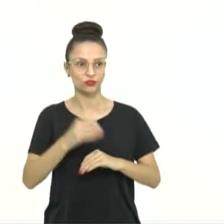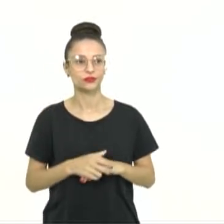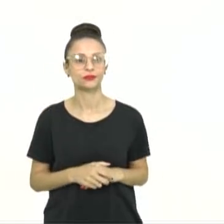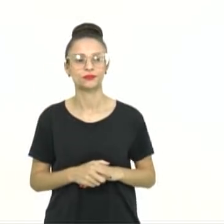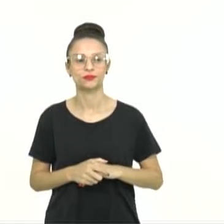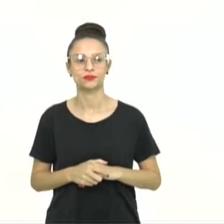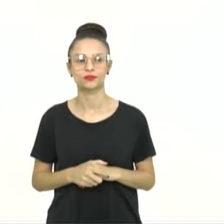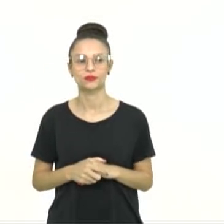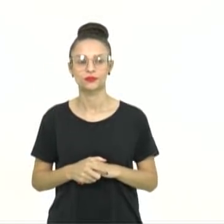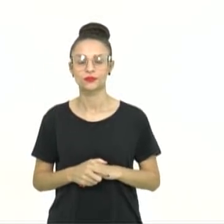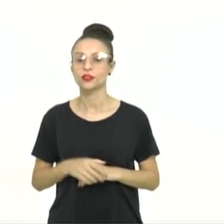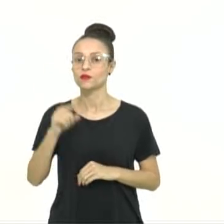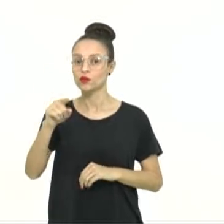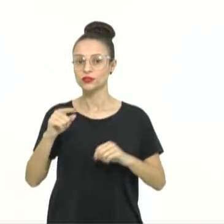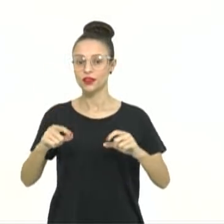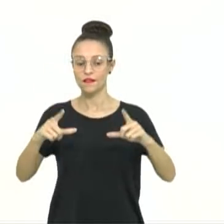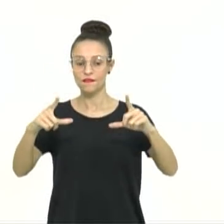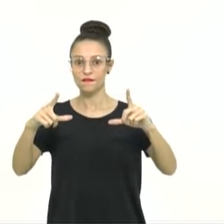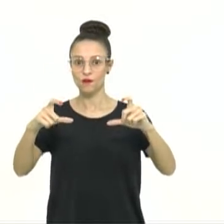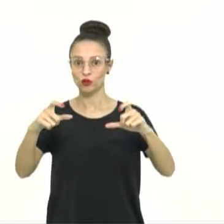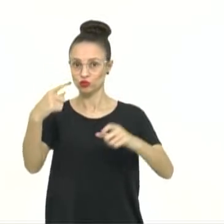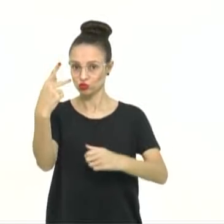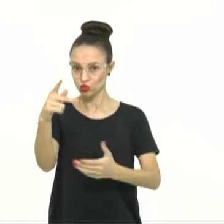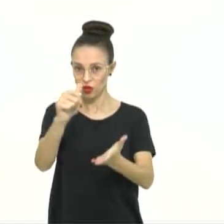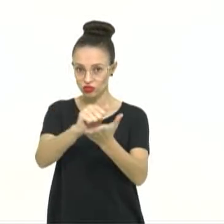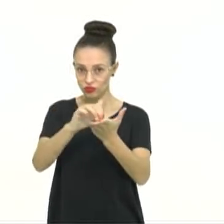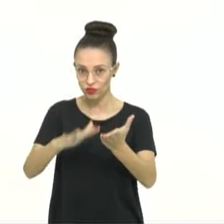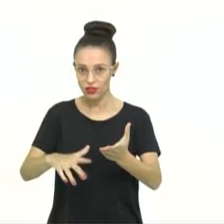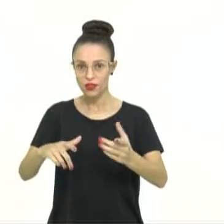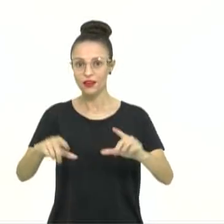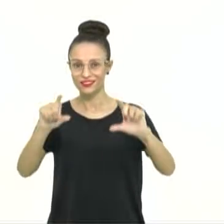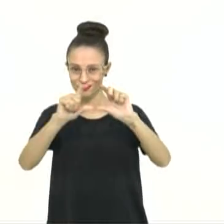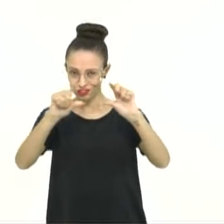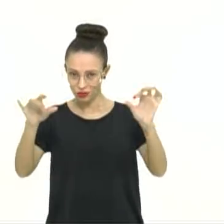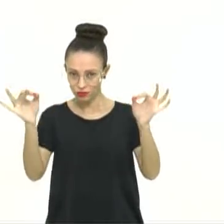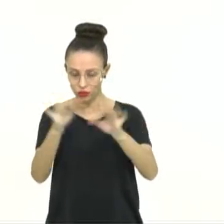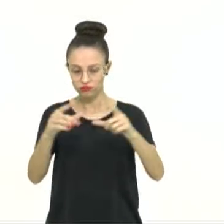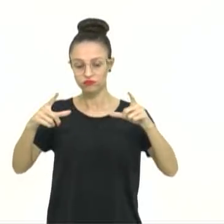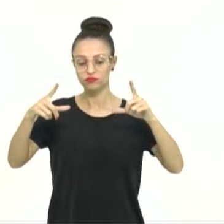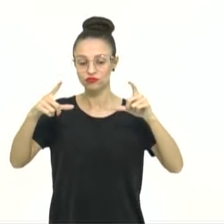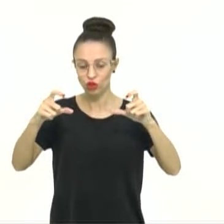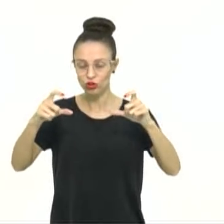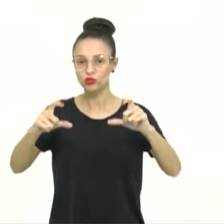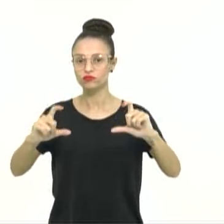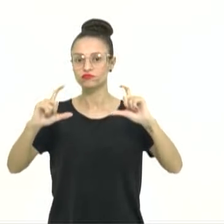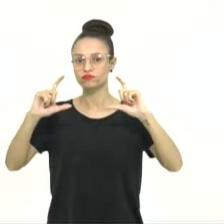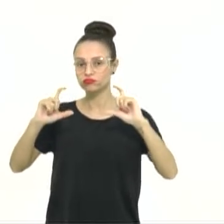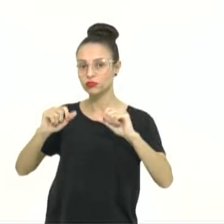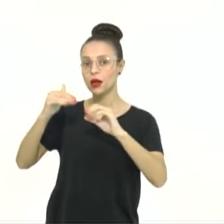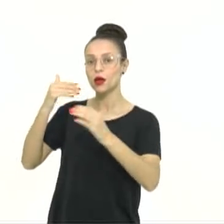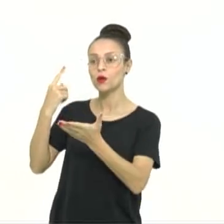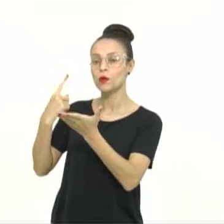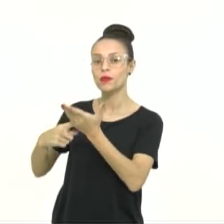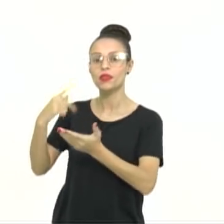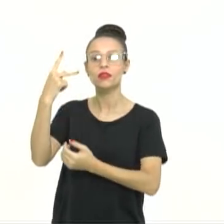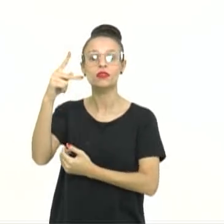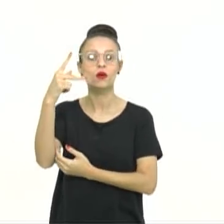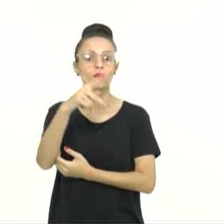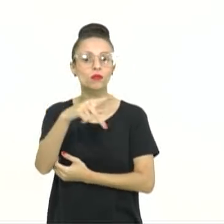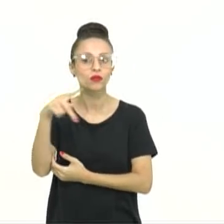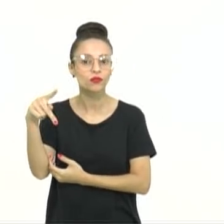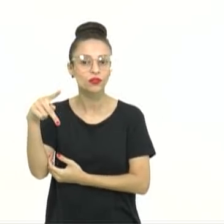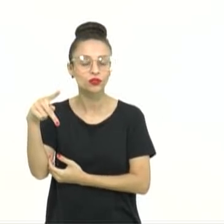tá? Tire uma foto da sua produção e combine com o seu professor,